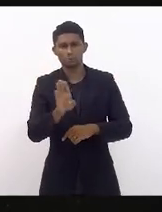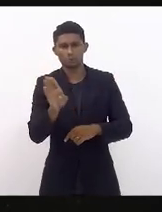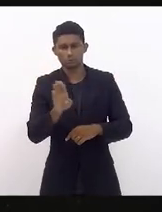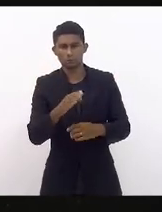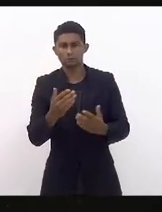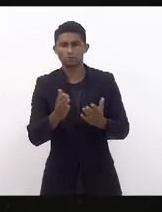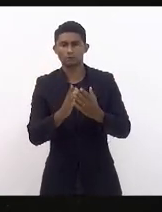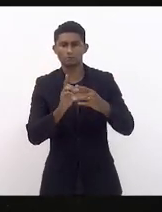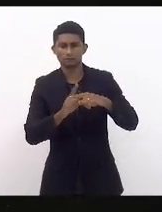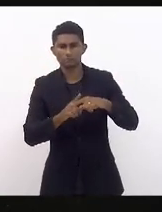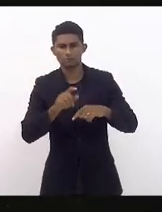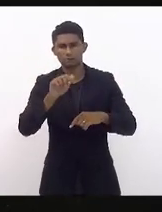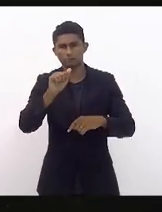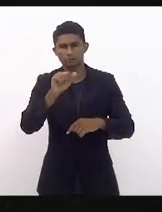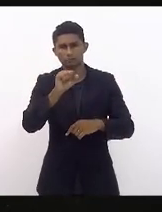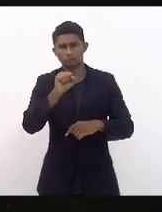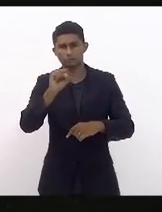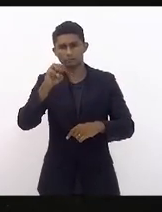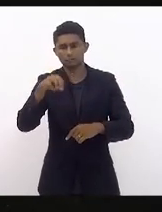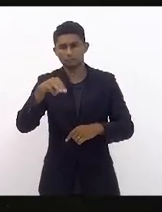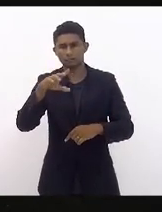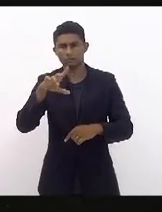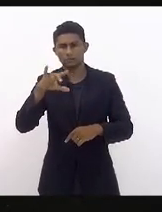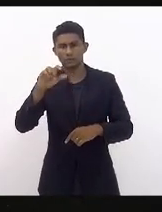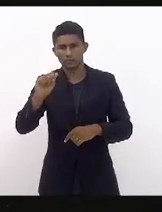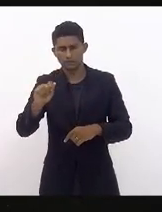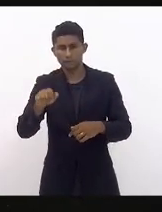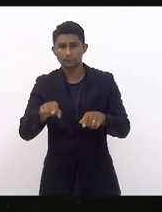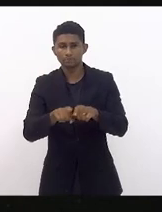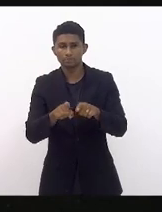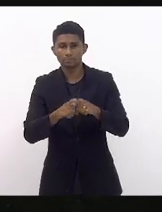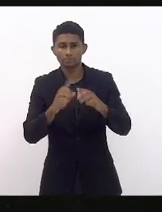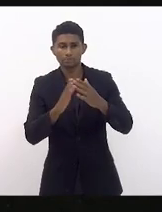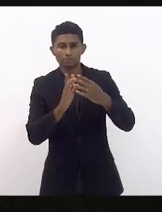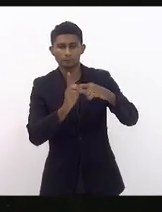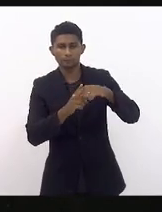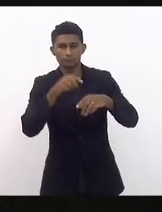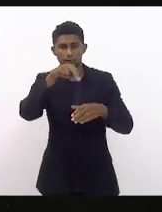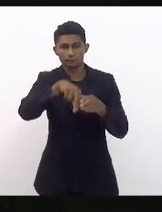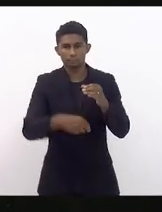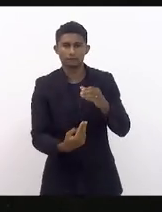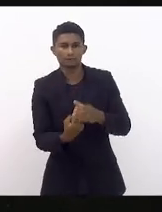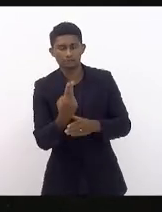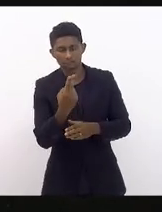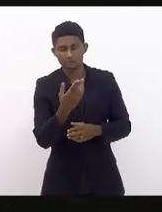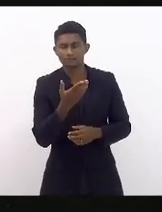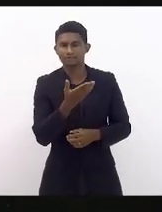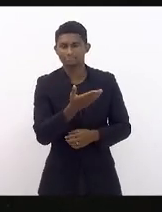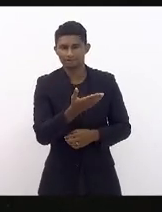da Assembleia de Deus, a Igreja Nova Vida, eu também um representante,